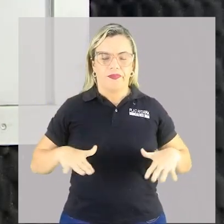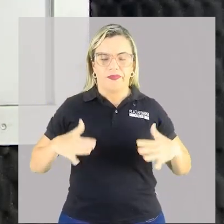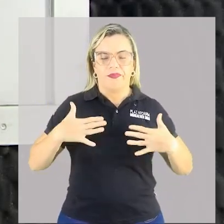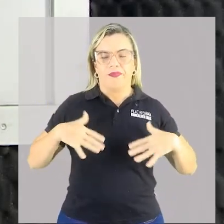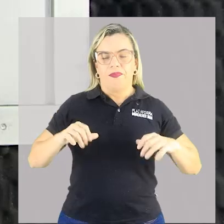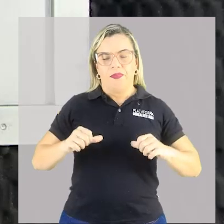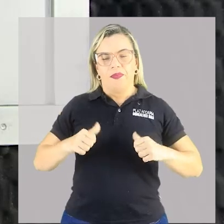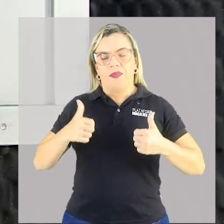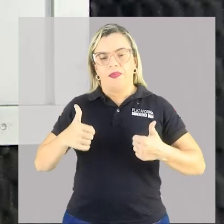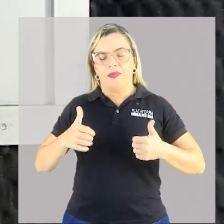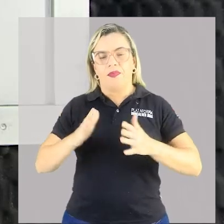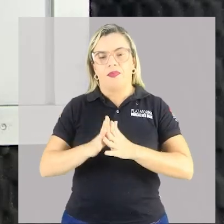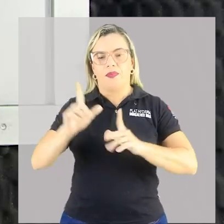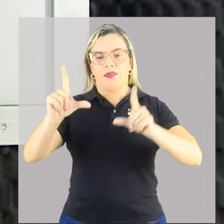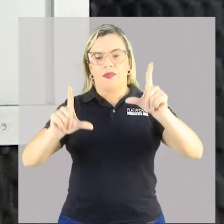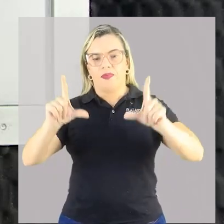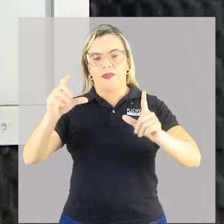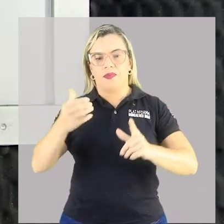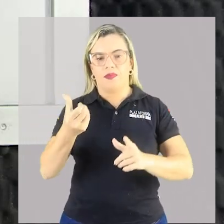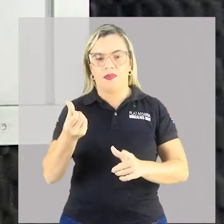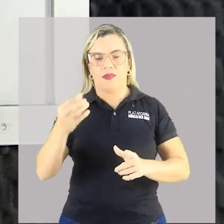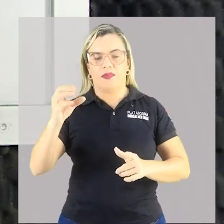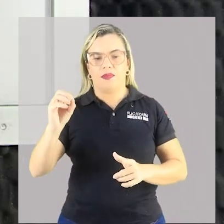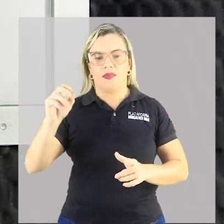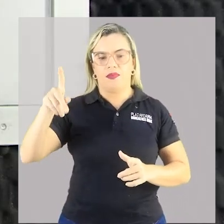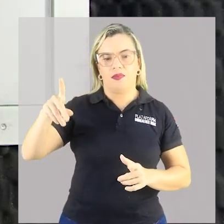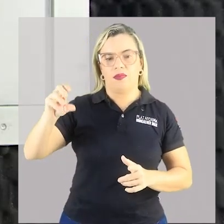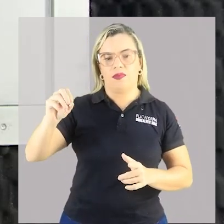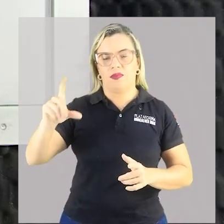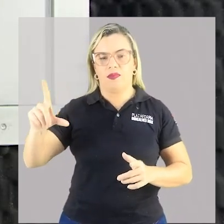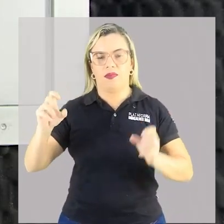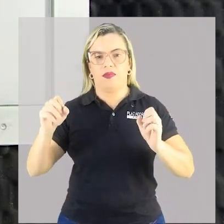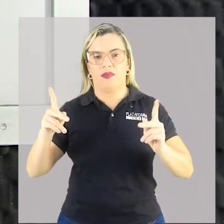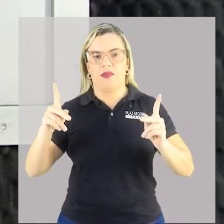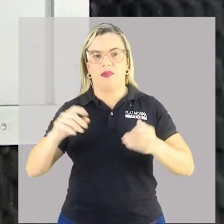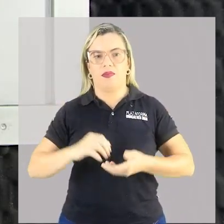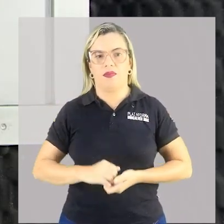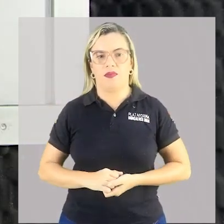uma televisão de quê? De 60 polegadas, tá ok?